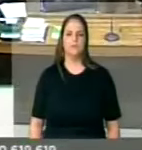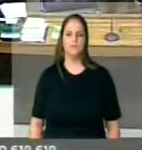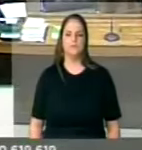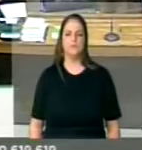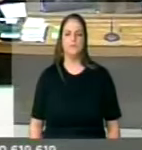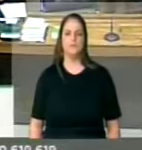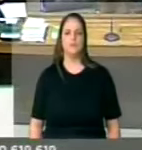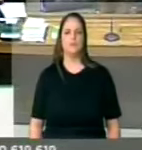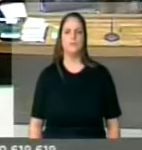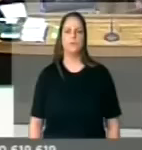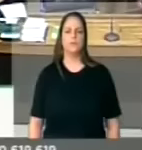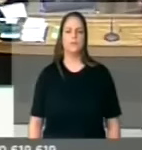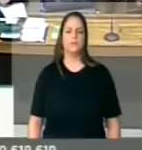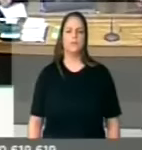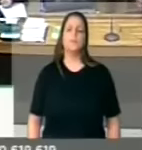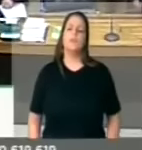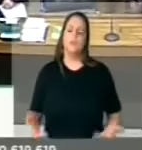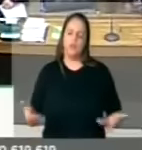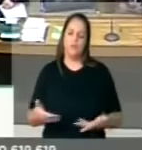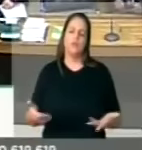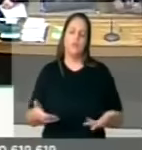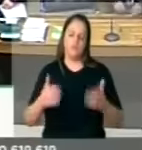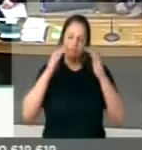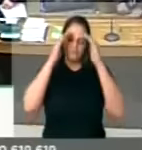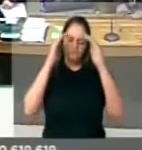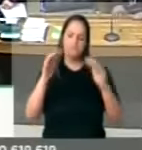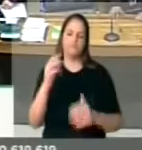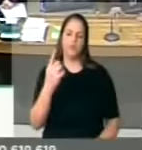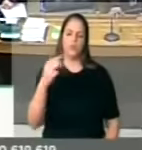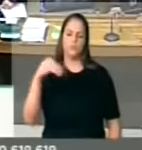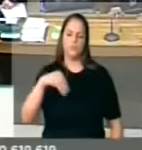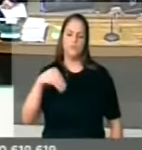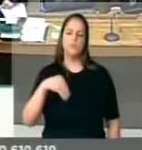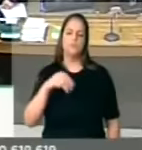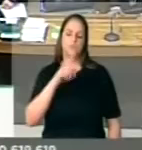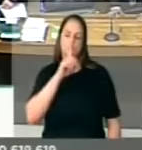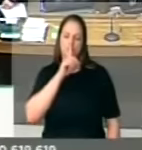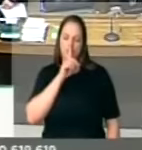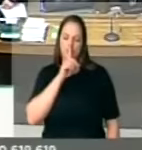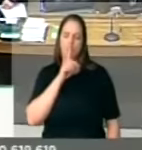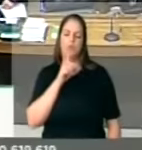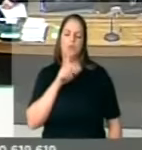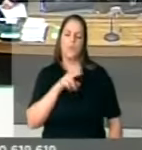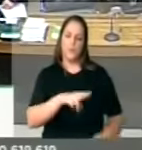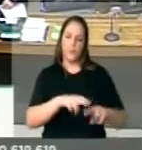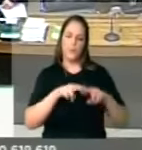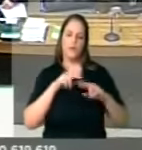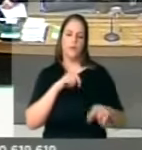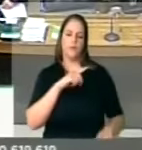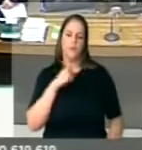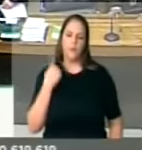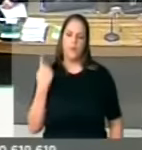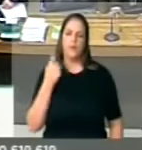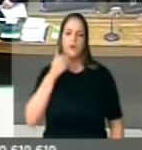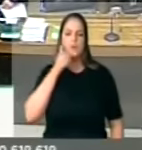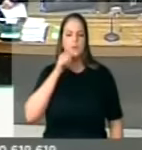Vamos executar um minuto de silêncio pelo falecimento da